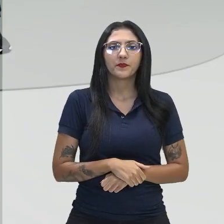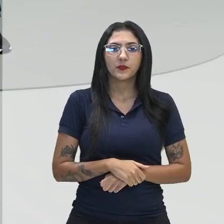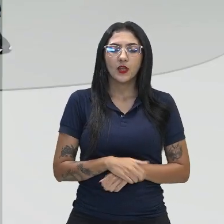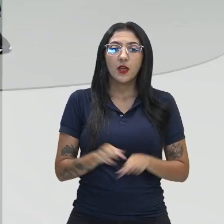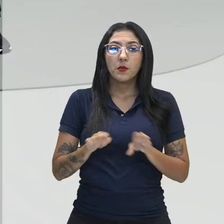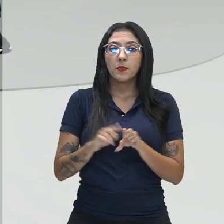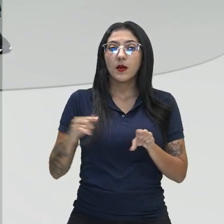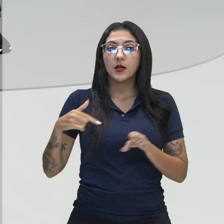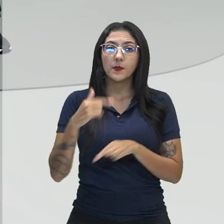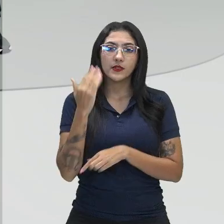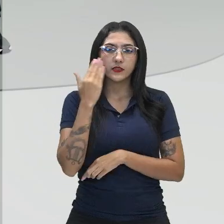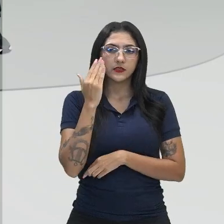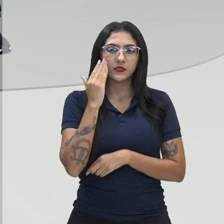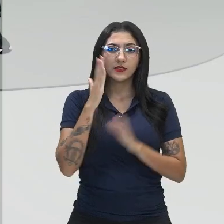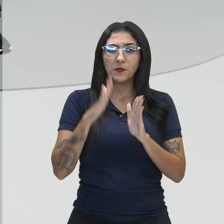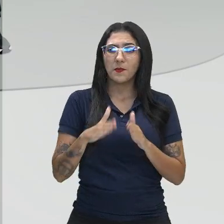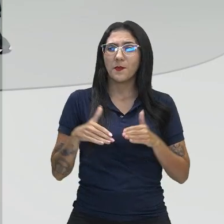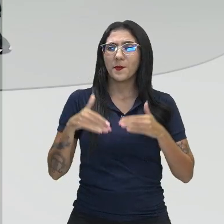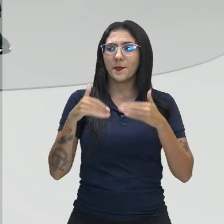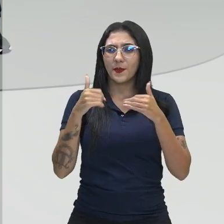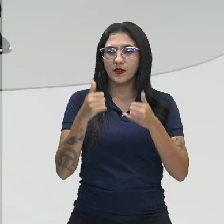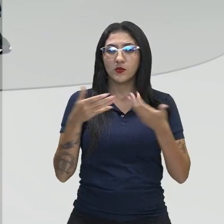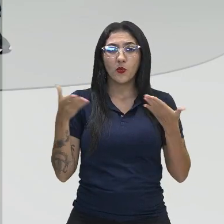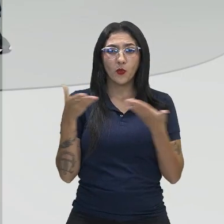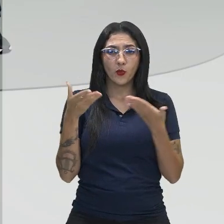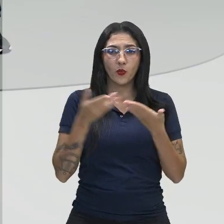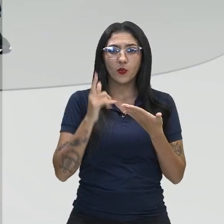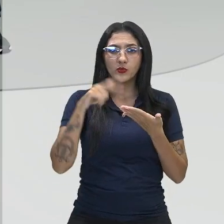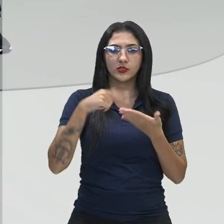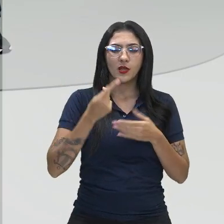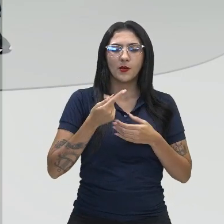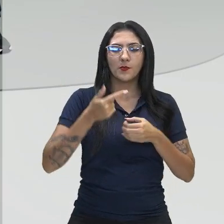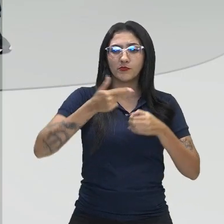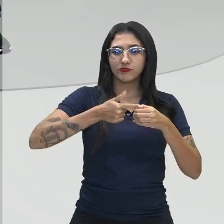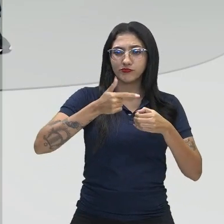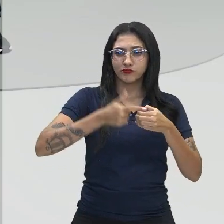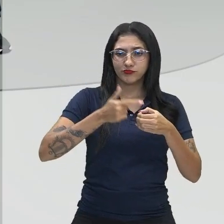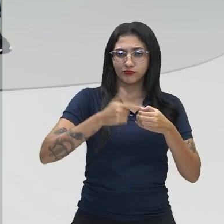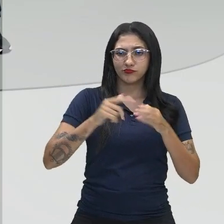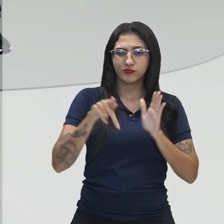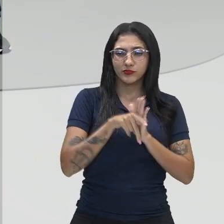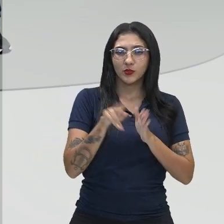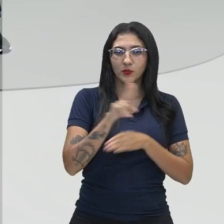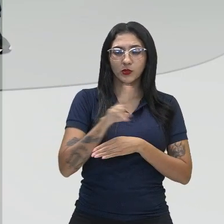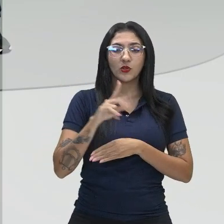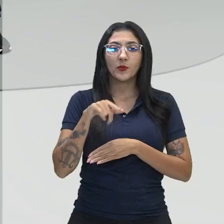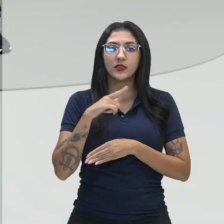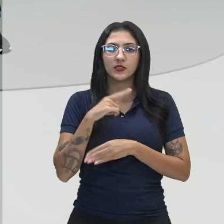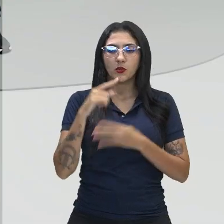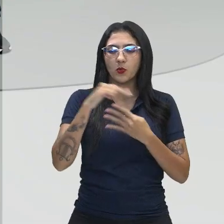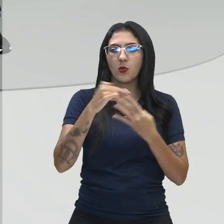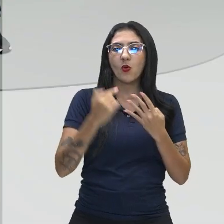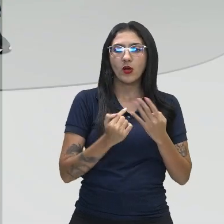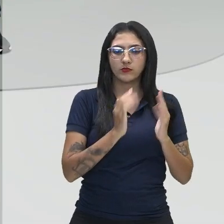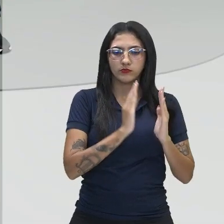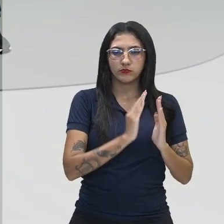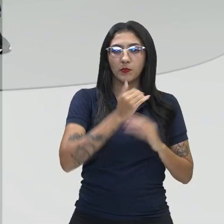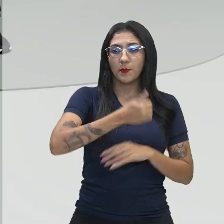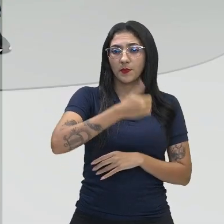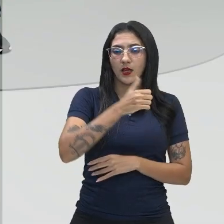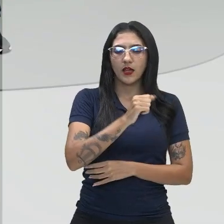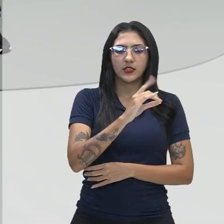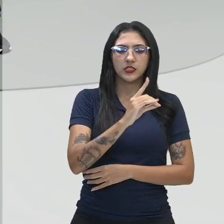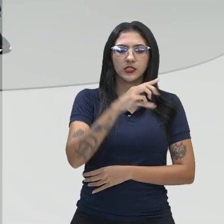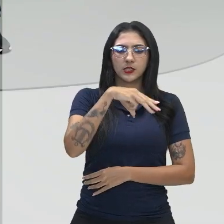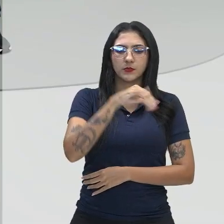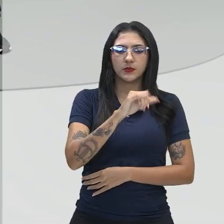de diesel, que é feito com o combustível hoje, cujo nome é diesel, ele é dividido em 4 fases. No primeiro é a admissão.